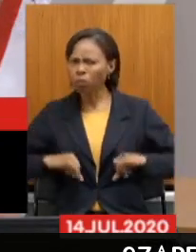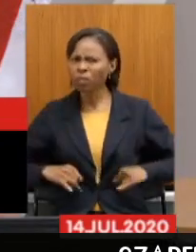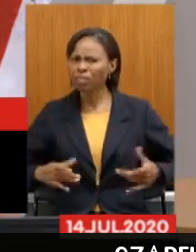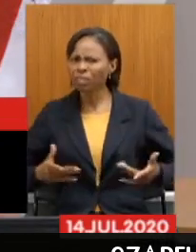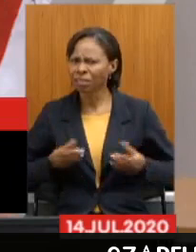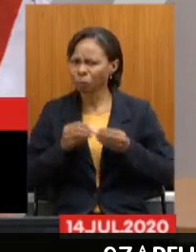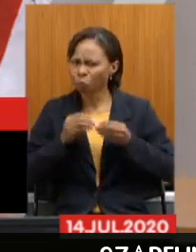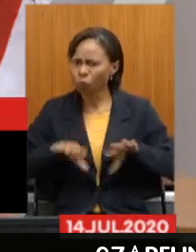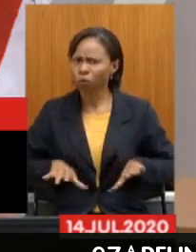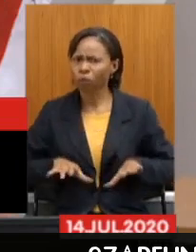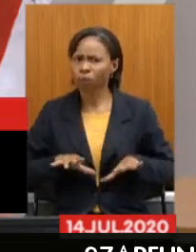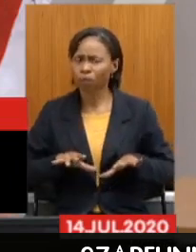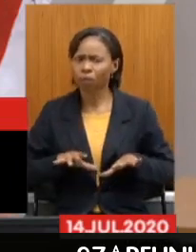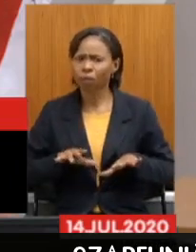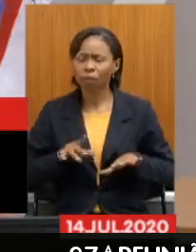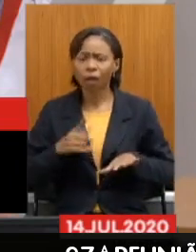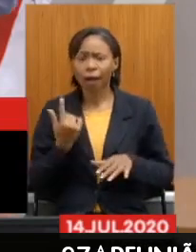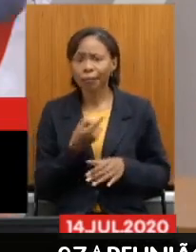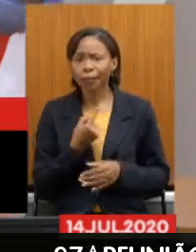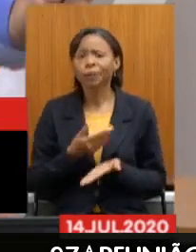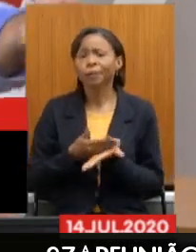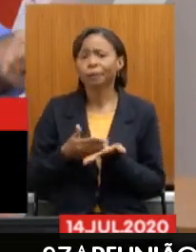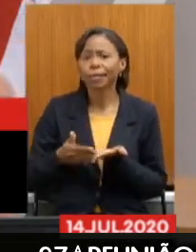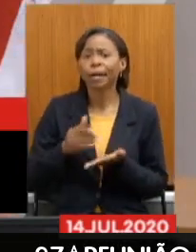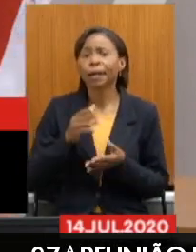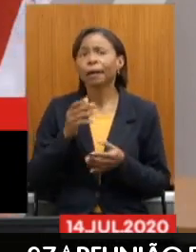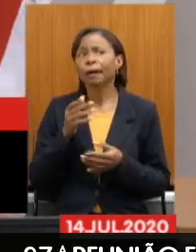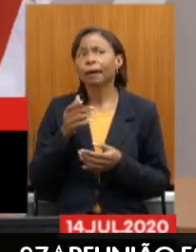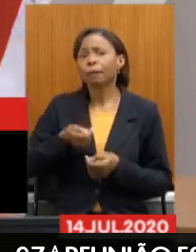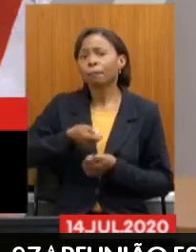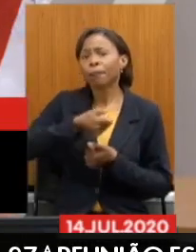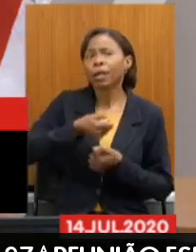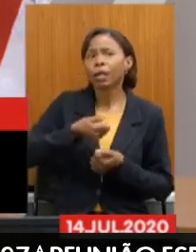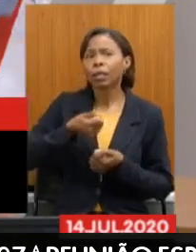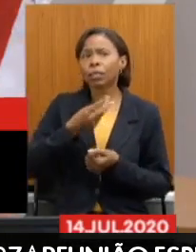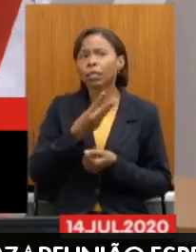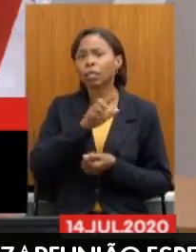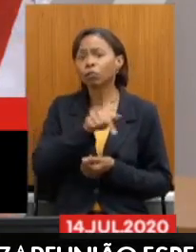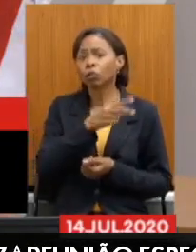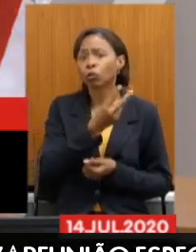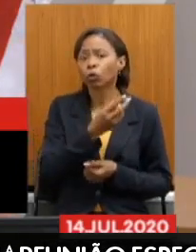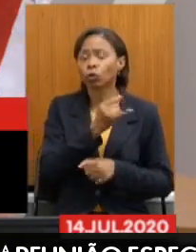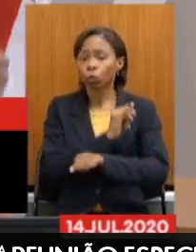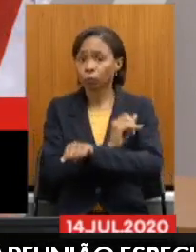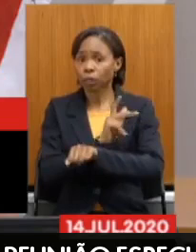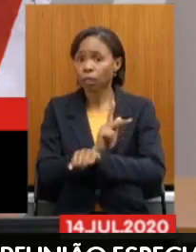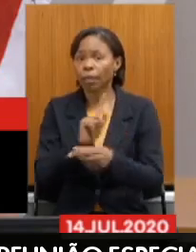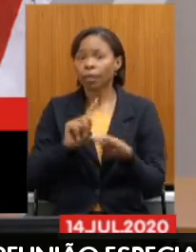nós passaremos a contribuir 3,2% com o IPSENG,